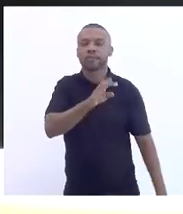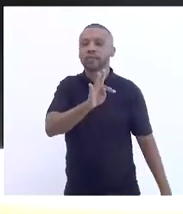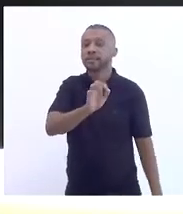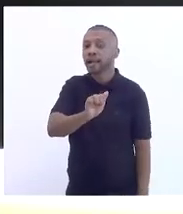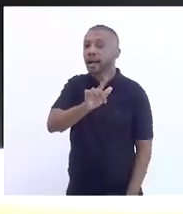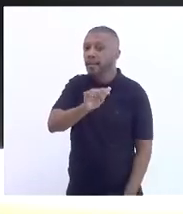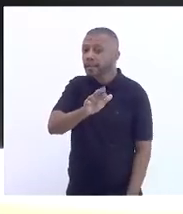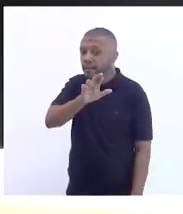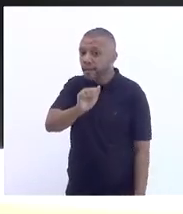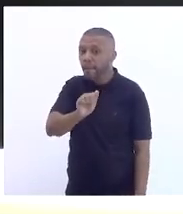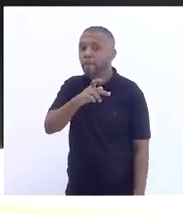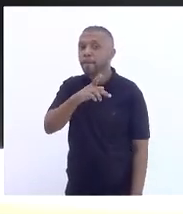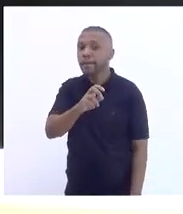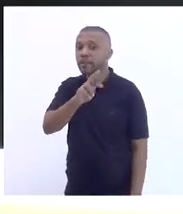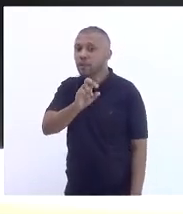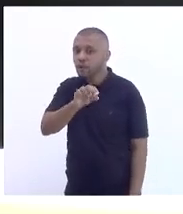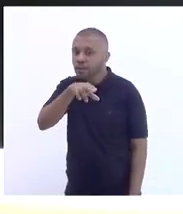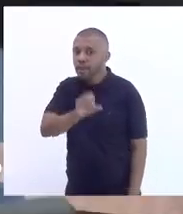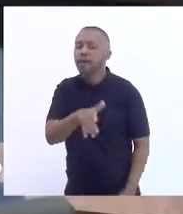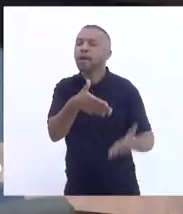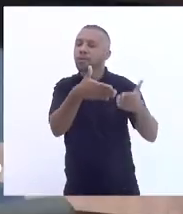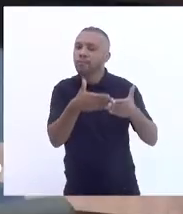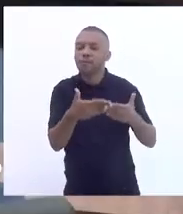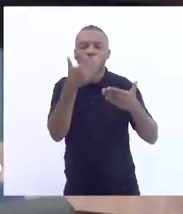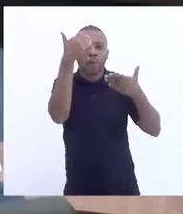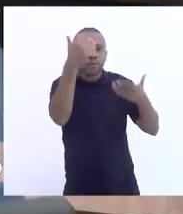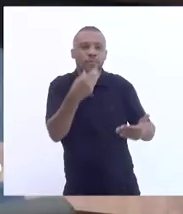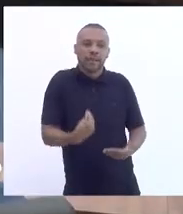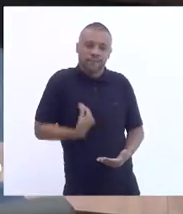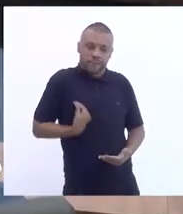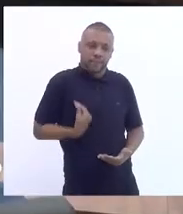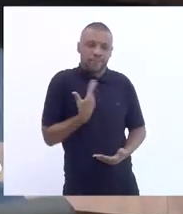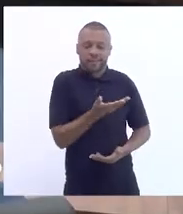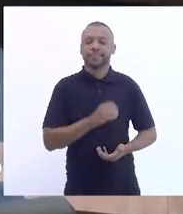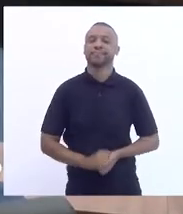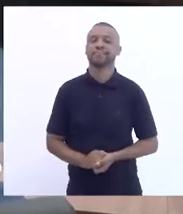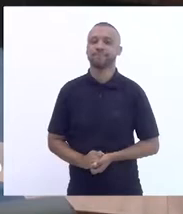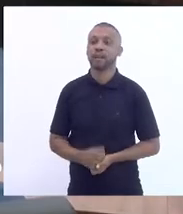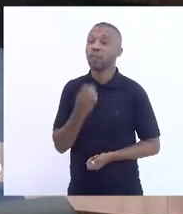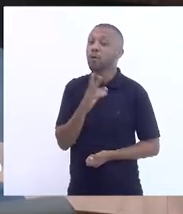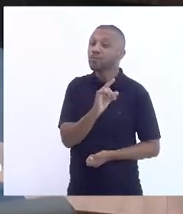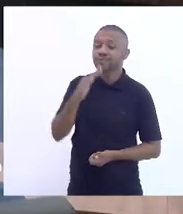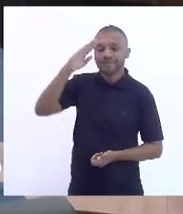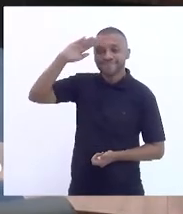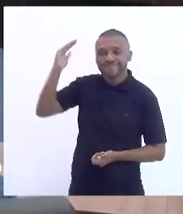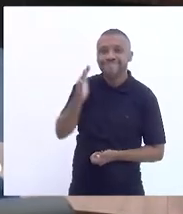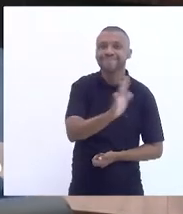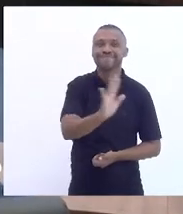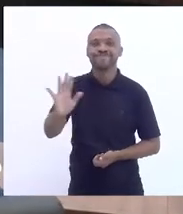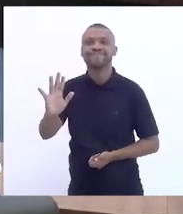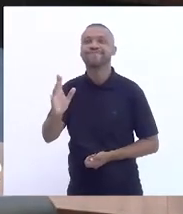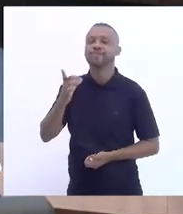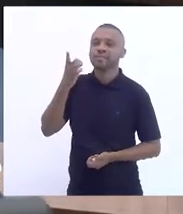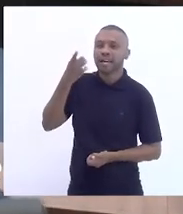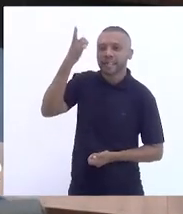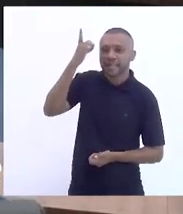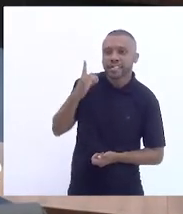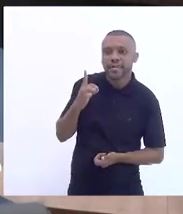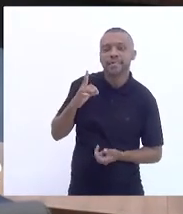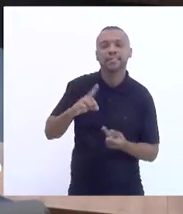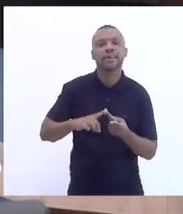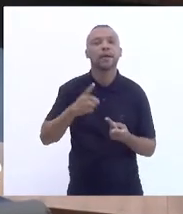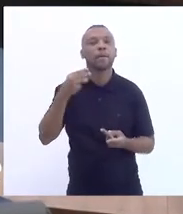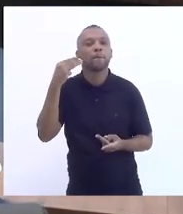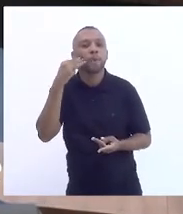obrigada pela sua presença querida bom dia a todas as pessoas Bom dia Dani Monteiro Mônica Francisco